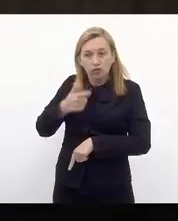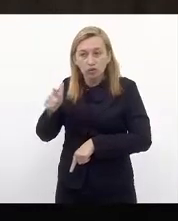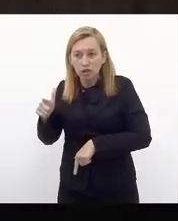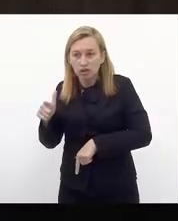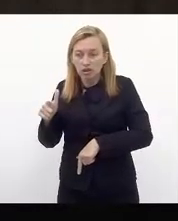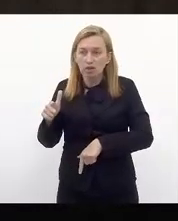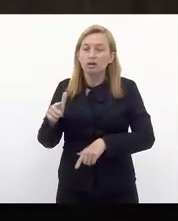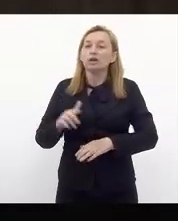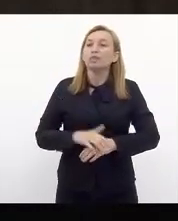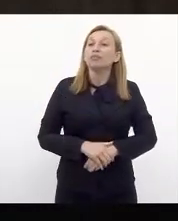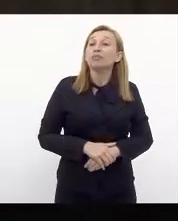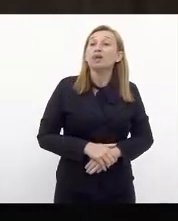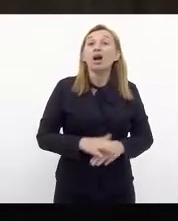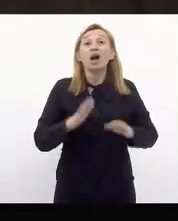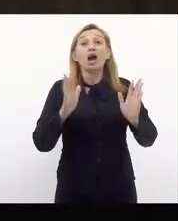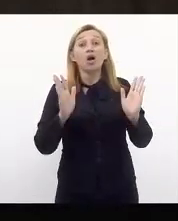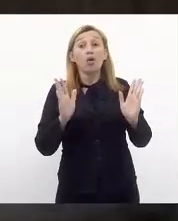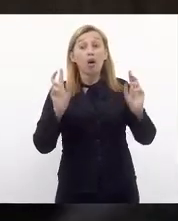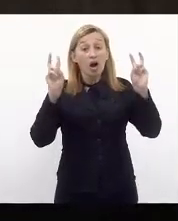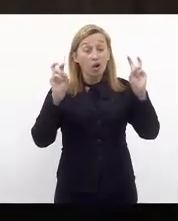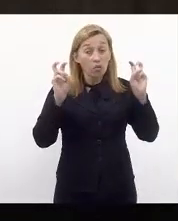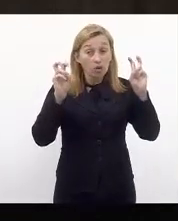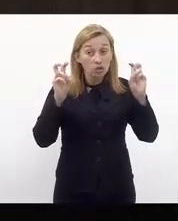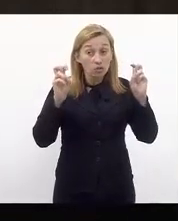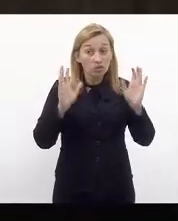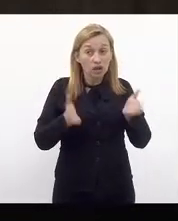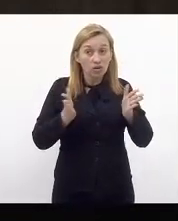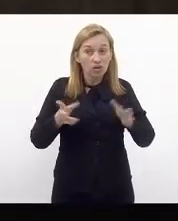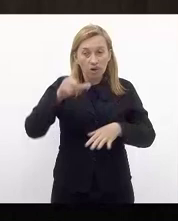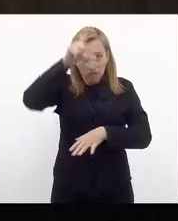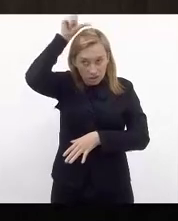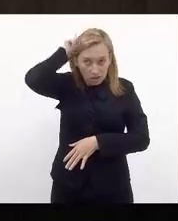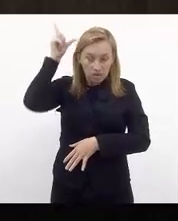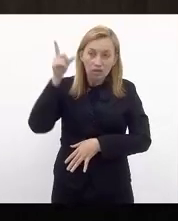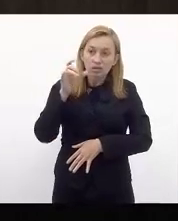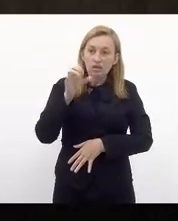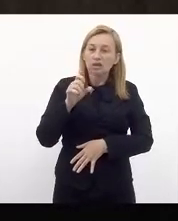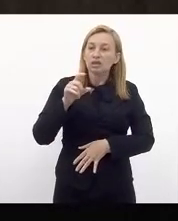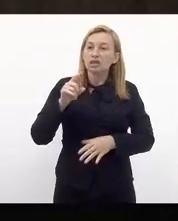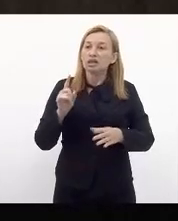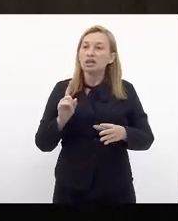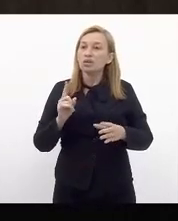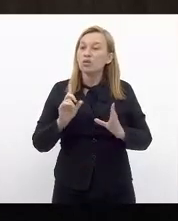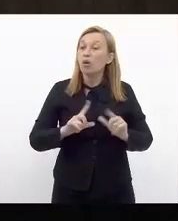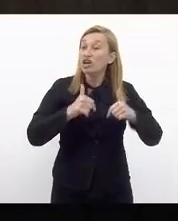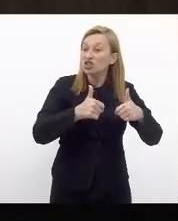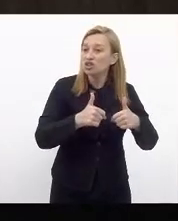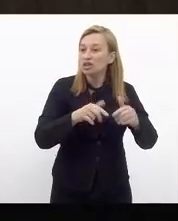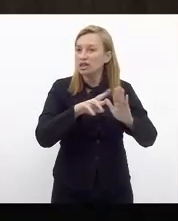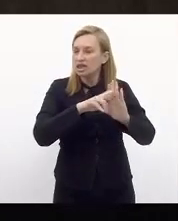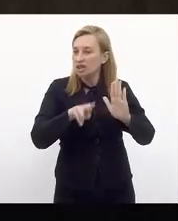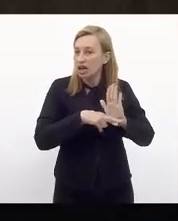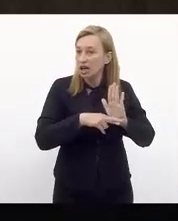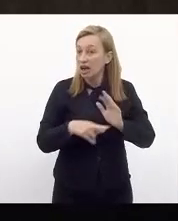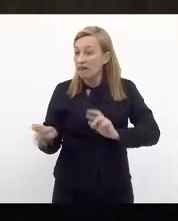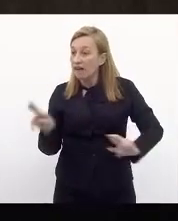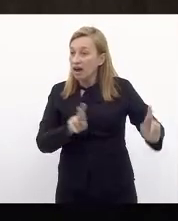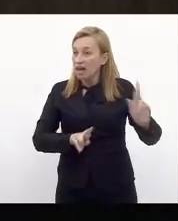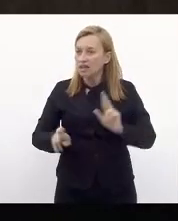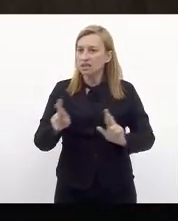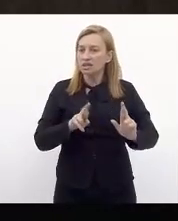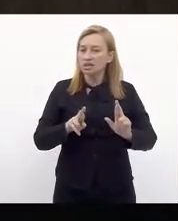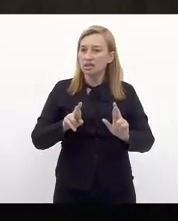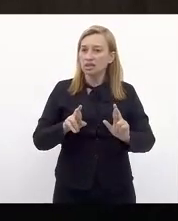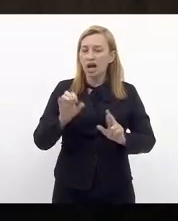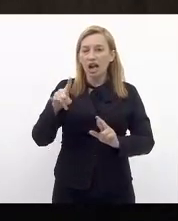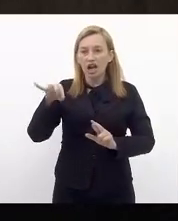ele entrou aquelas quatro a questão aí Luiz Paulo é dosimetria da aplicação dessas regras só em relação só